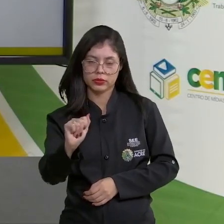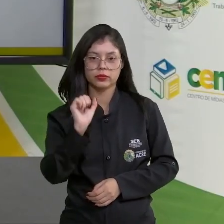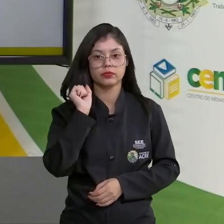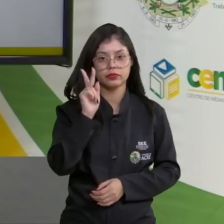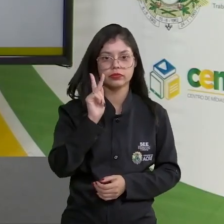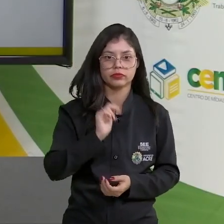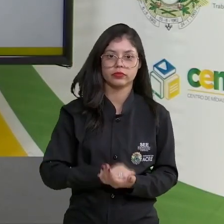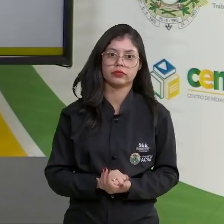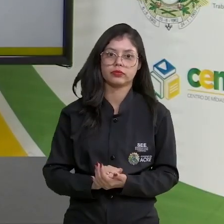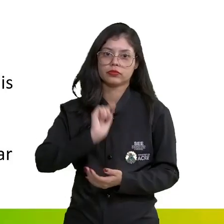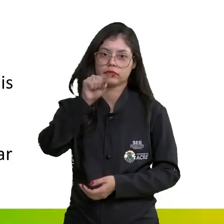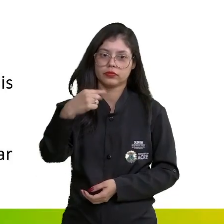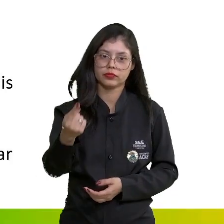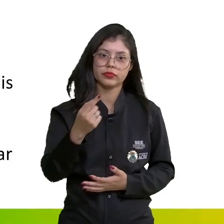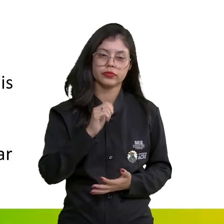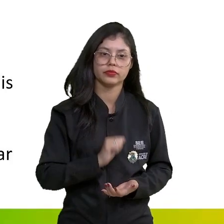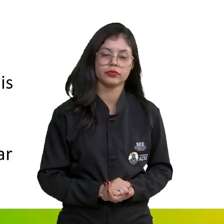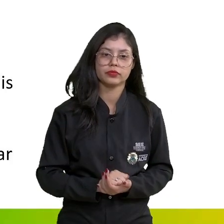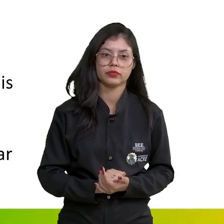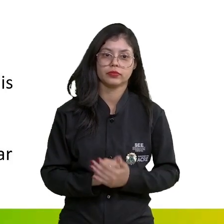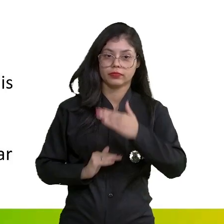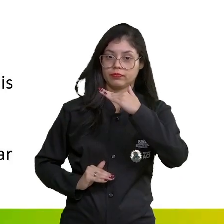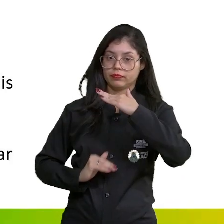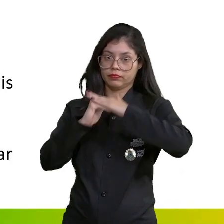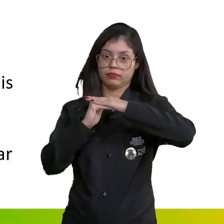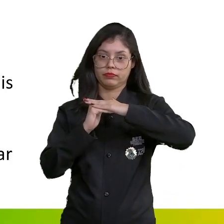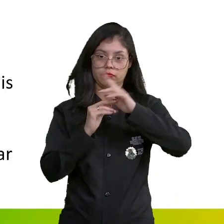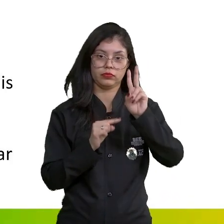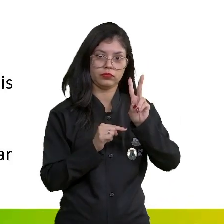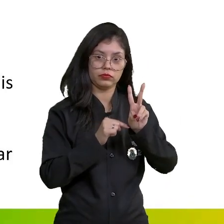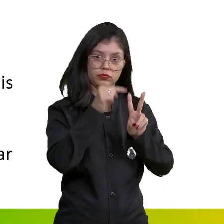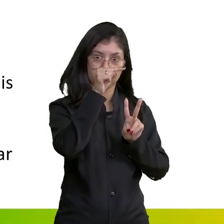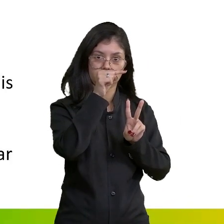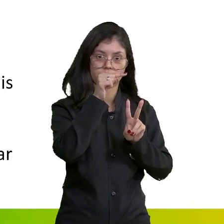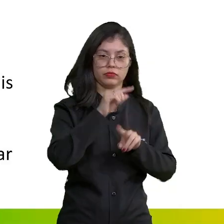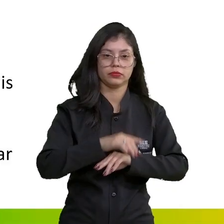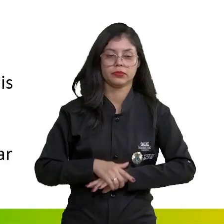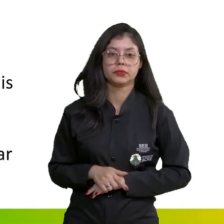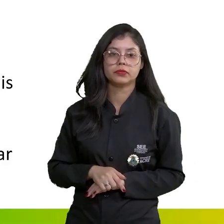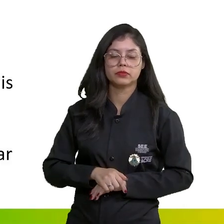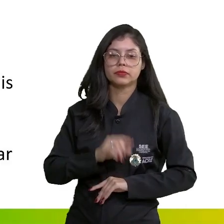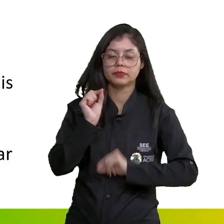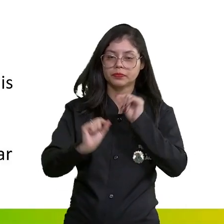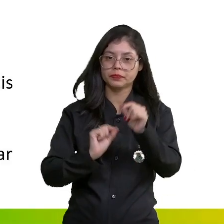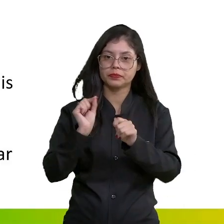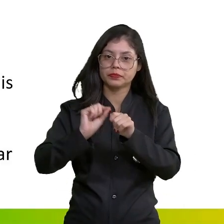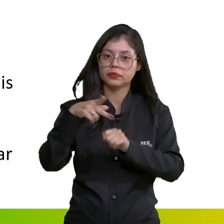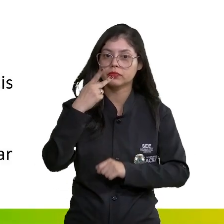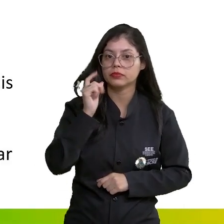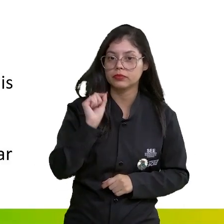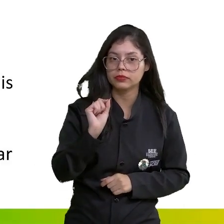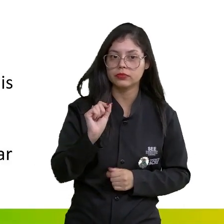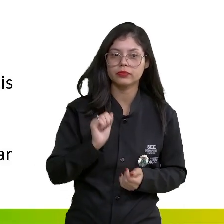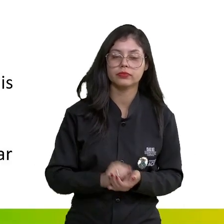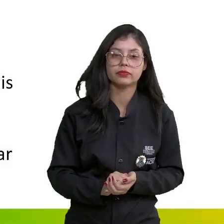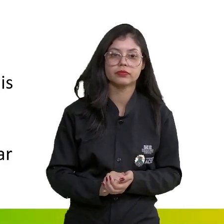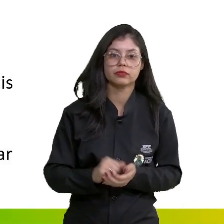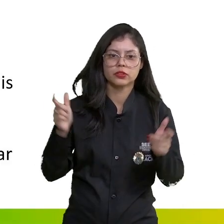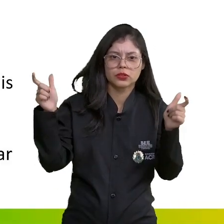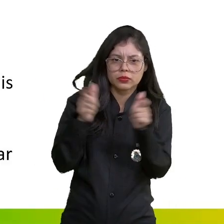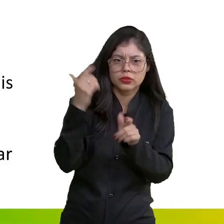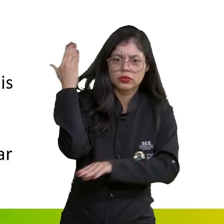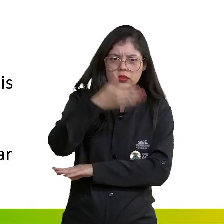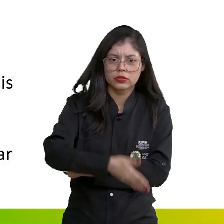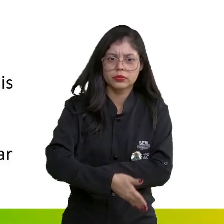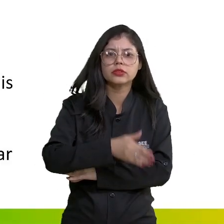ok? Próxima variável, pessoal, temos a pressão e volume. O que elas falam? São menos